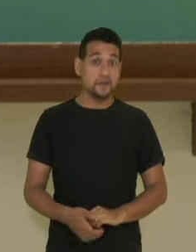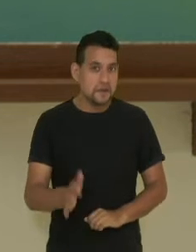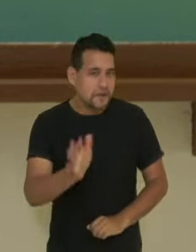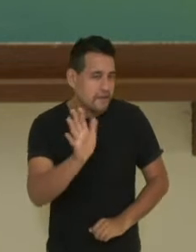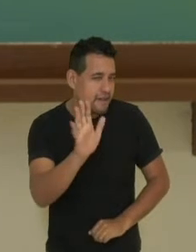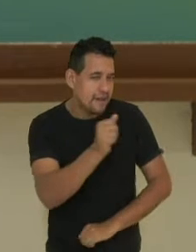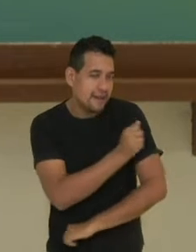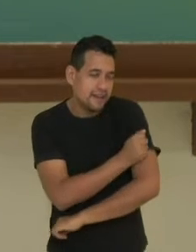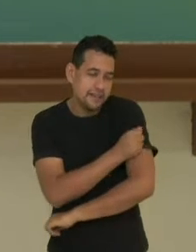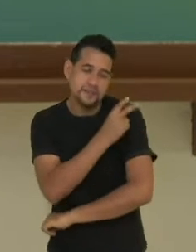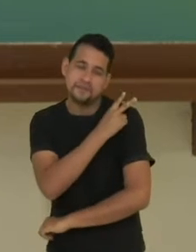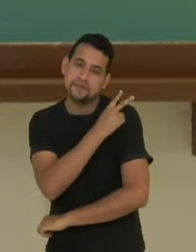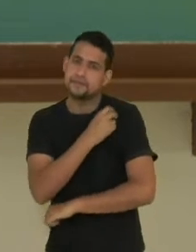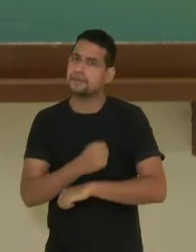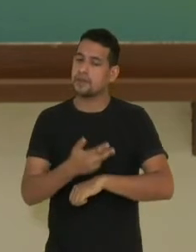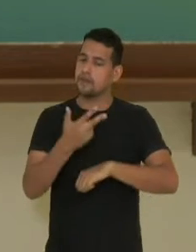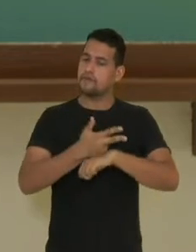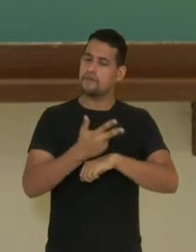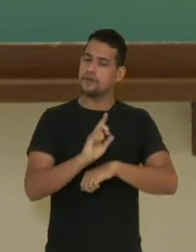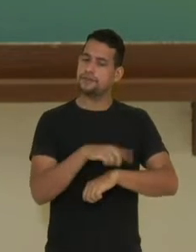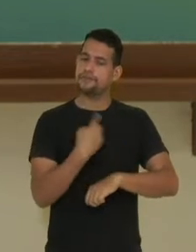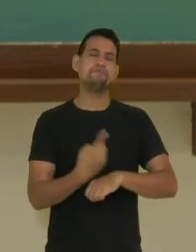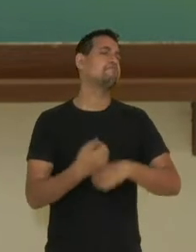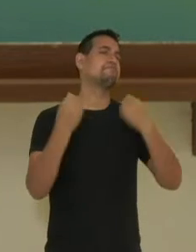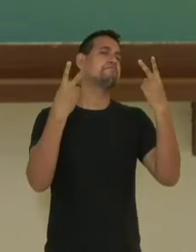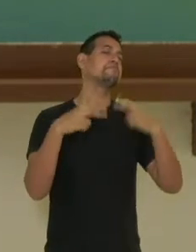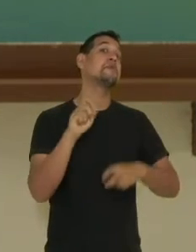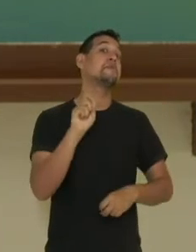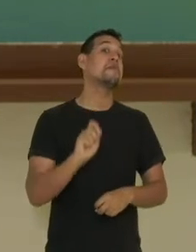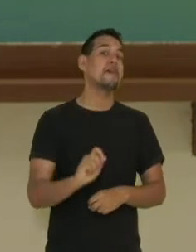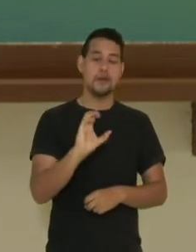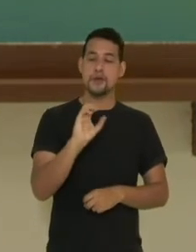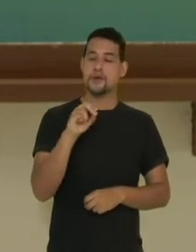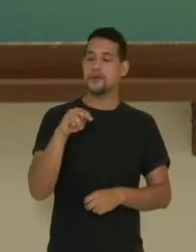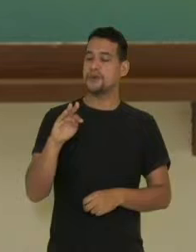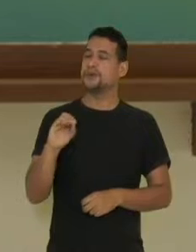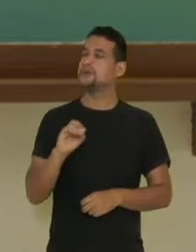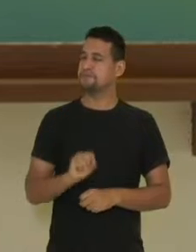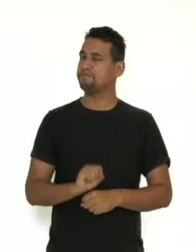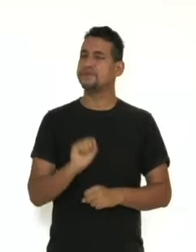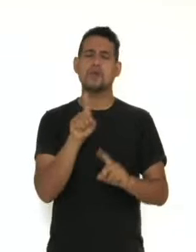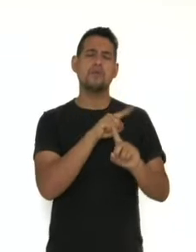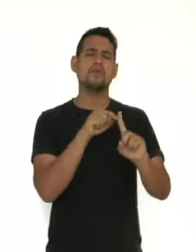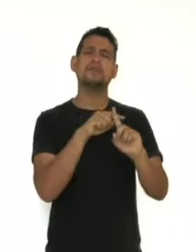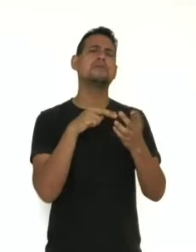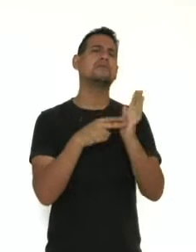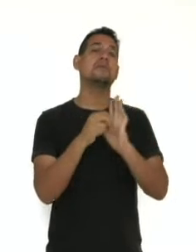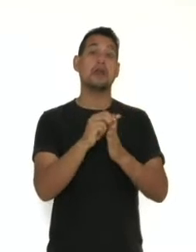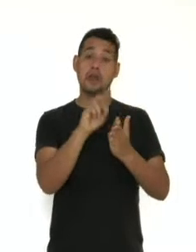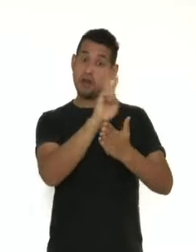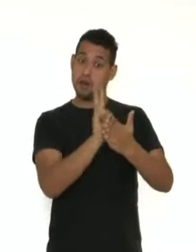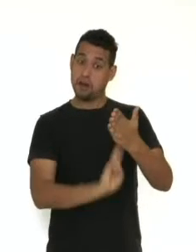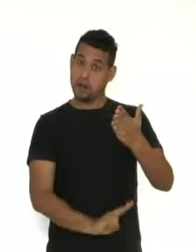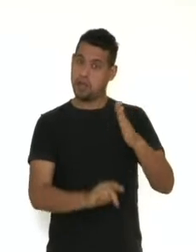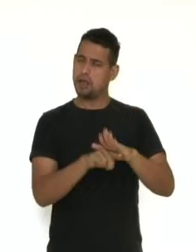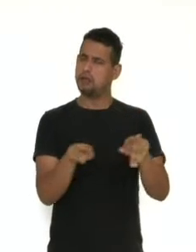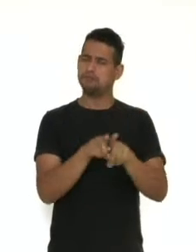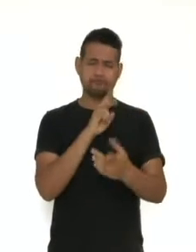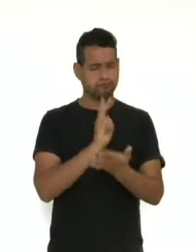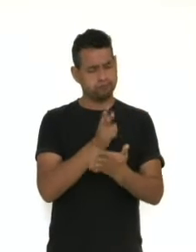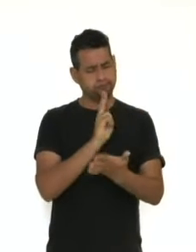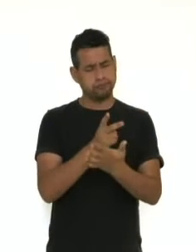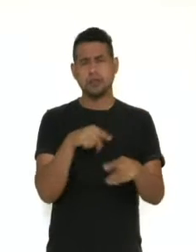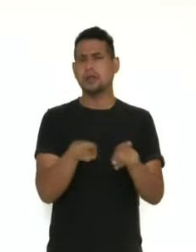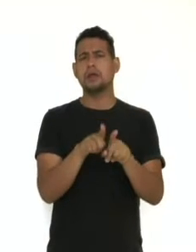Olá, estudantes da segunda série! Neste vídeo vamos falar sobre conto. Objetivos: ler contos